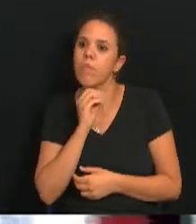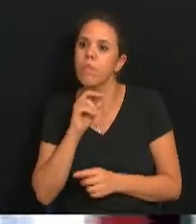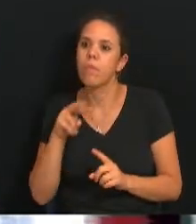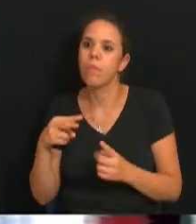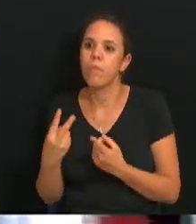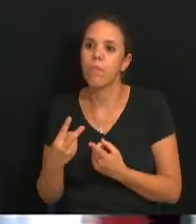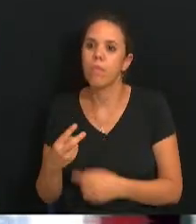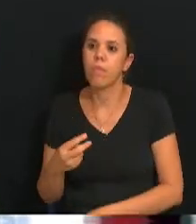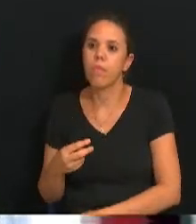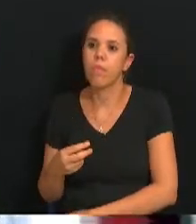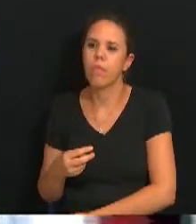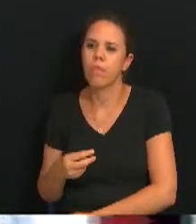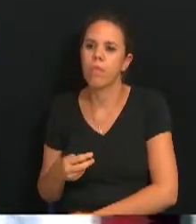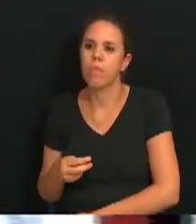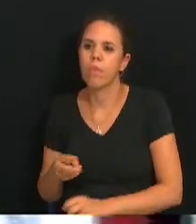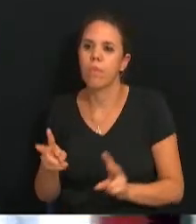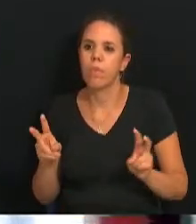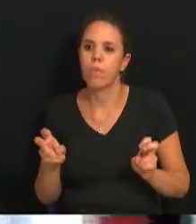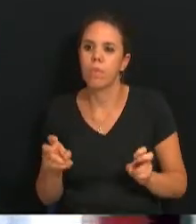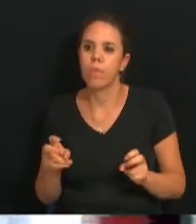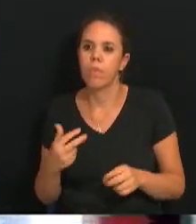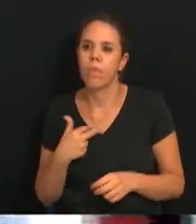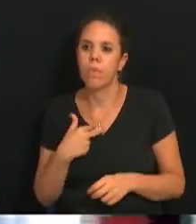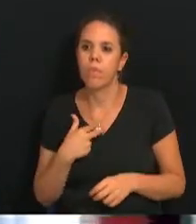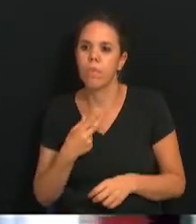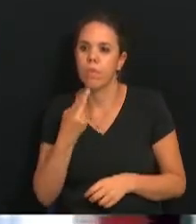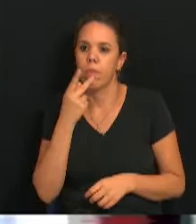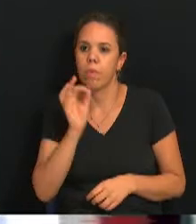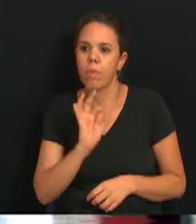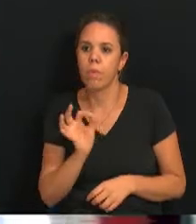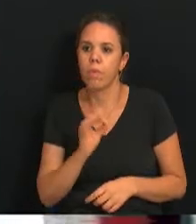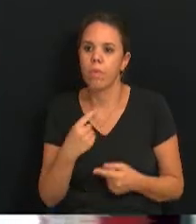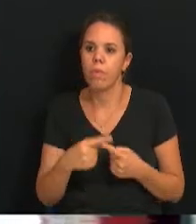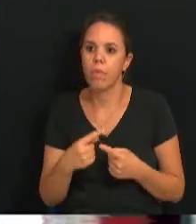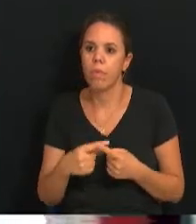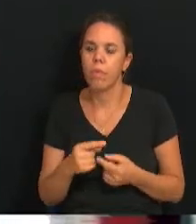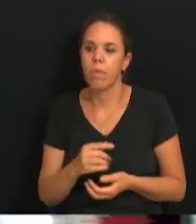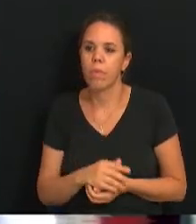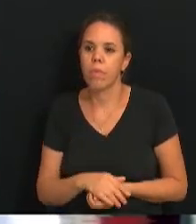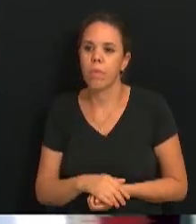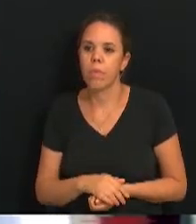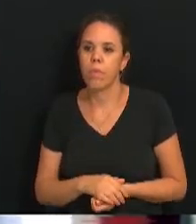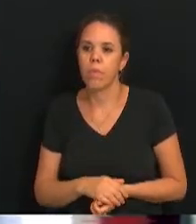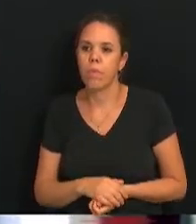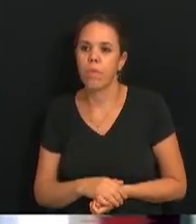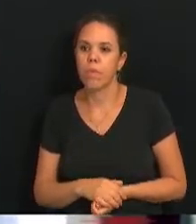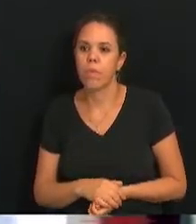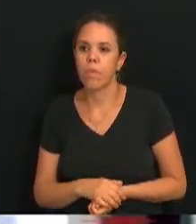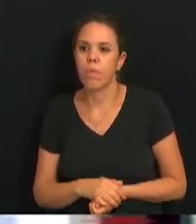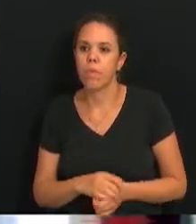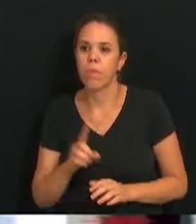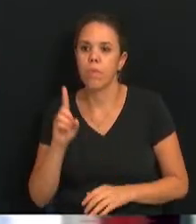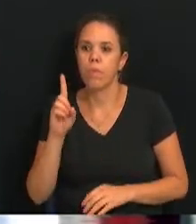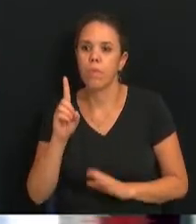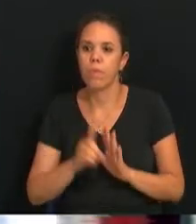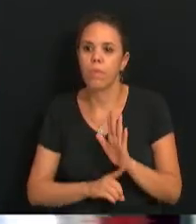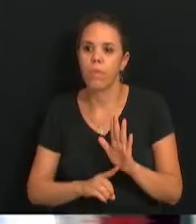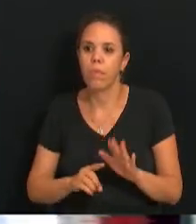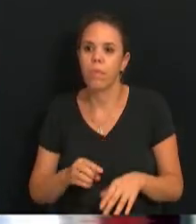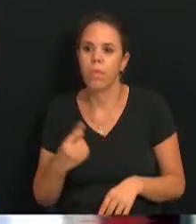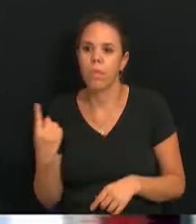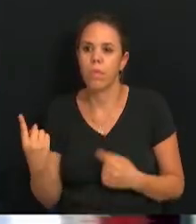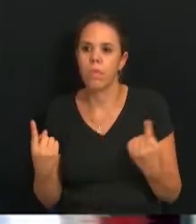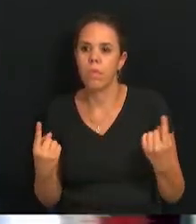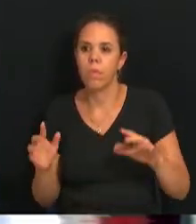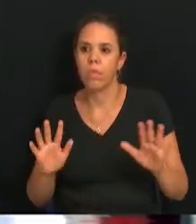jurídica um pouco disso. Mas eu não posso deixar, justamente porque a gente sabe que o direito não é simplesmente 1 mais 1, né? Não